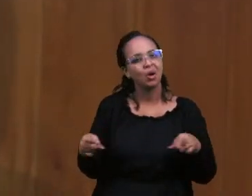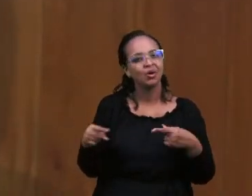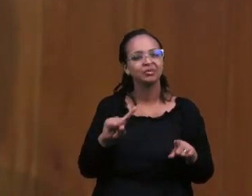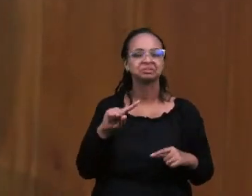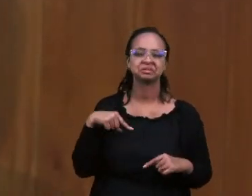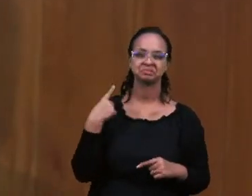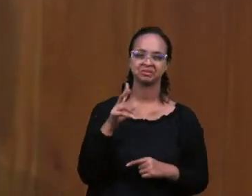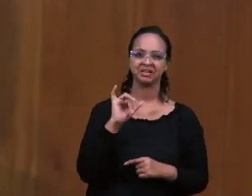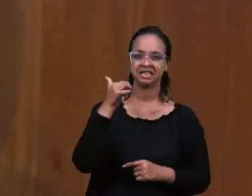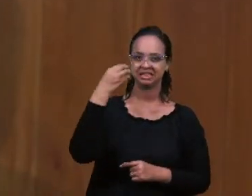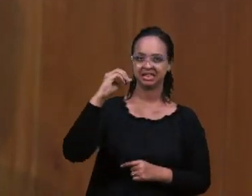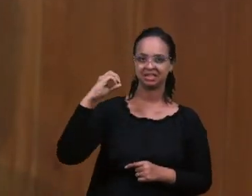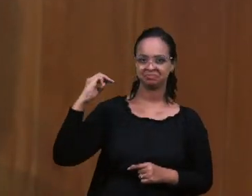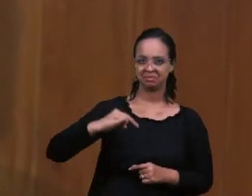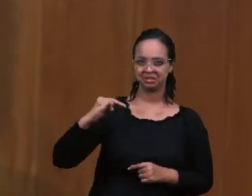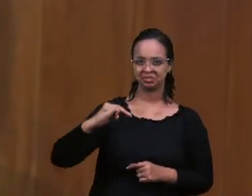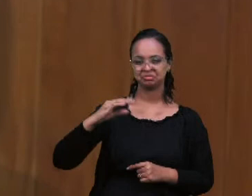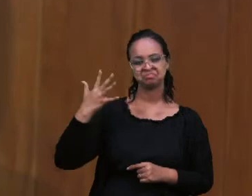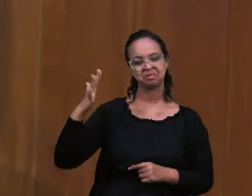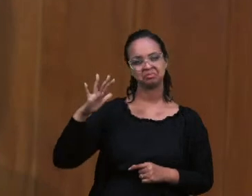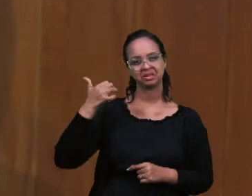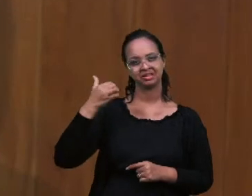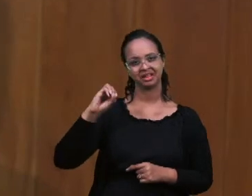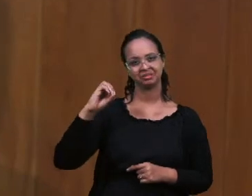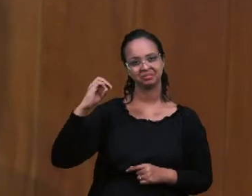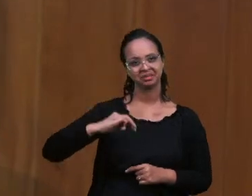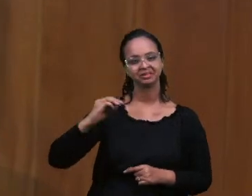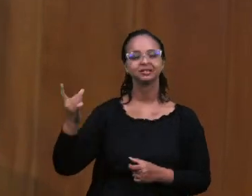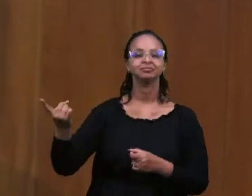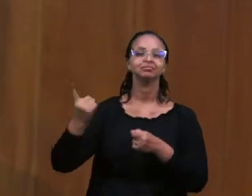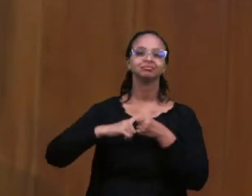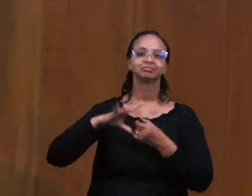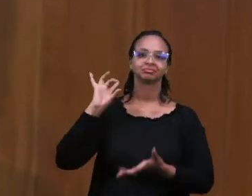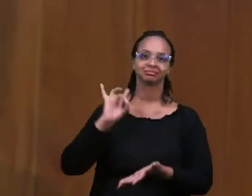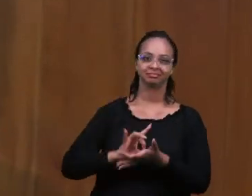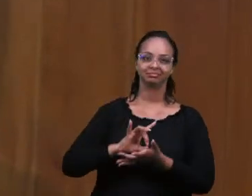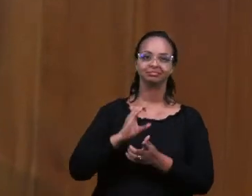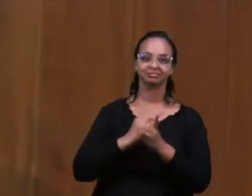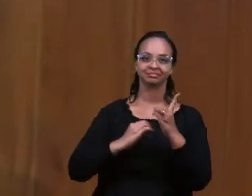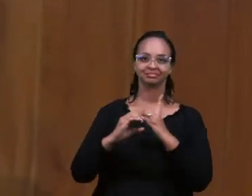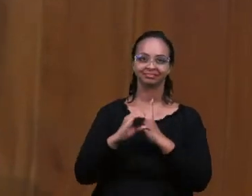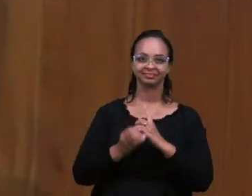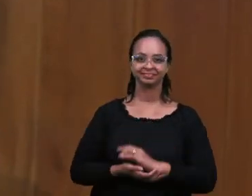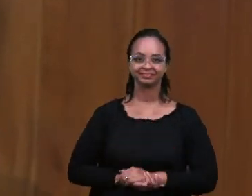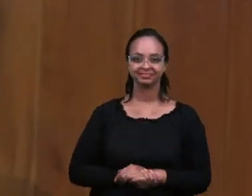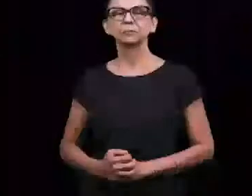na sequência, daqui a 10 minutos, aproximadamente 10 minutos, a gente volta em definitivo com o culto.